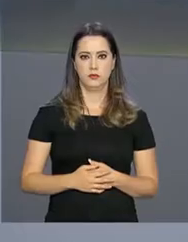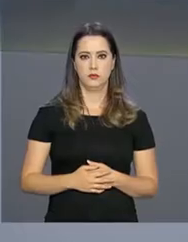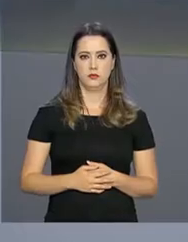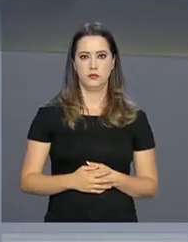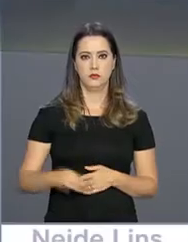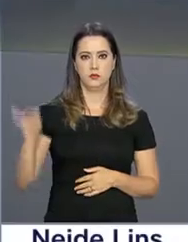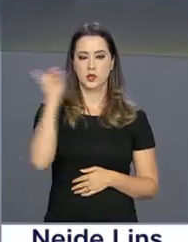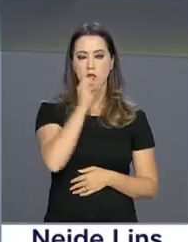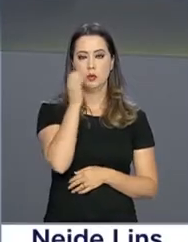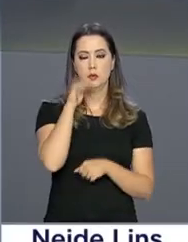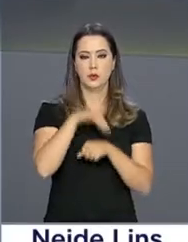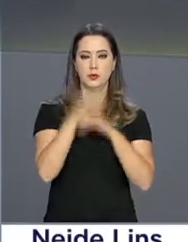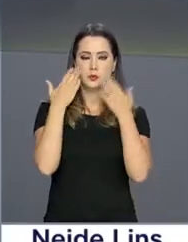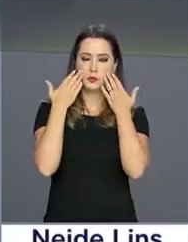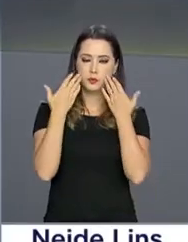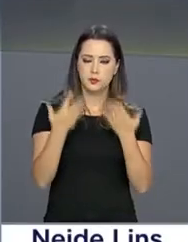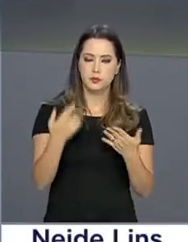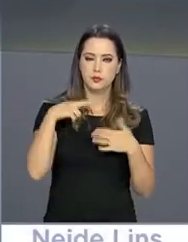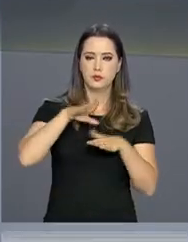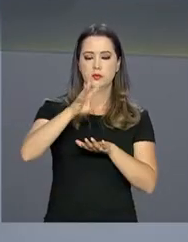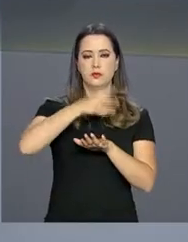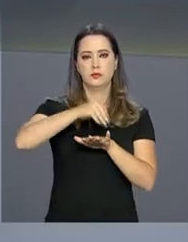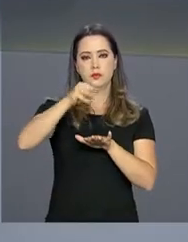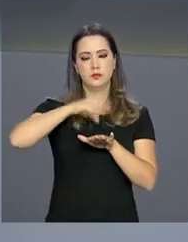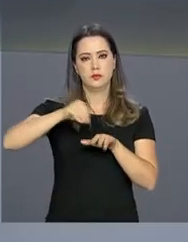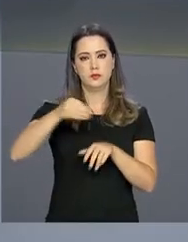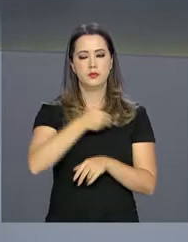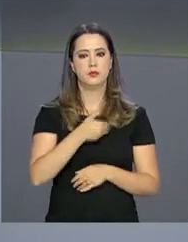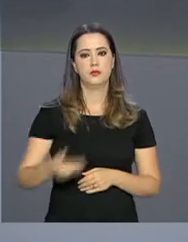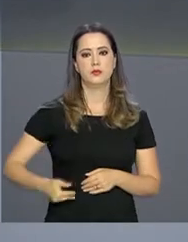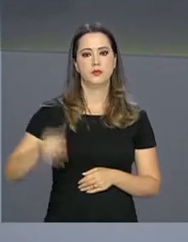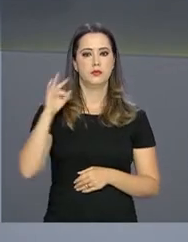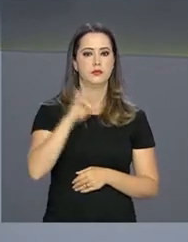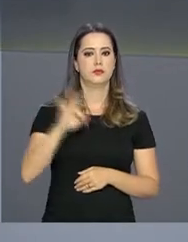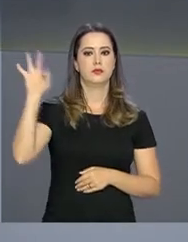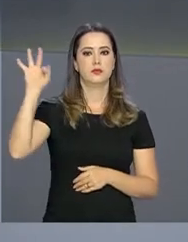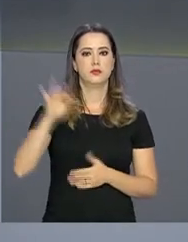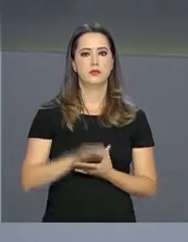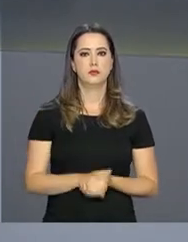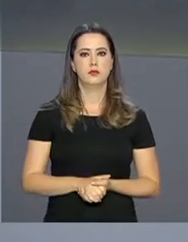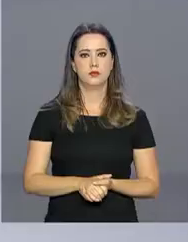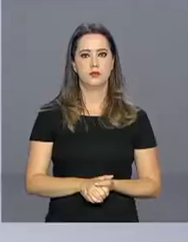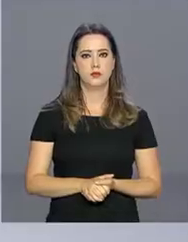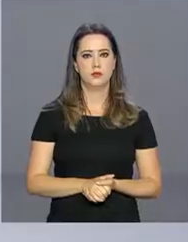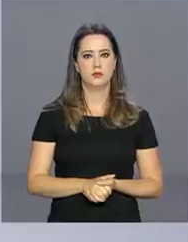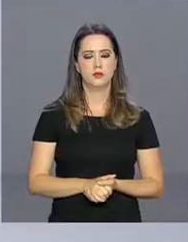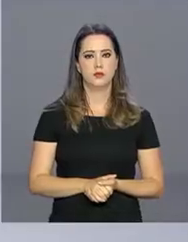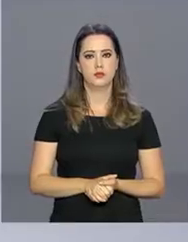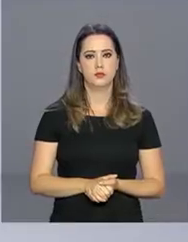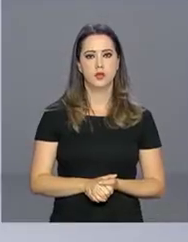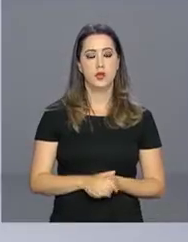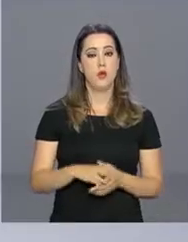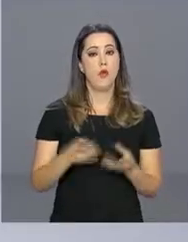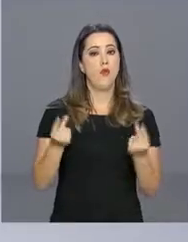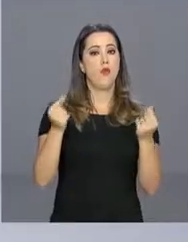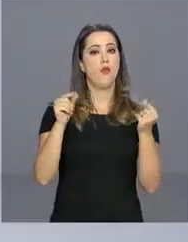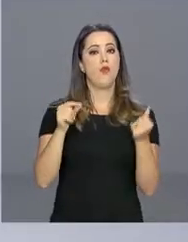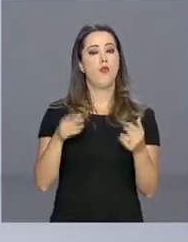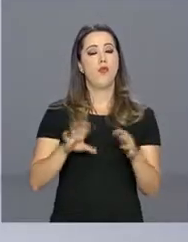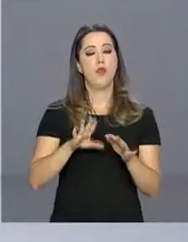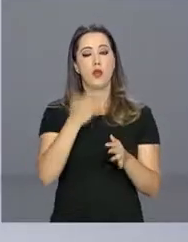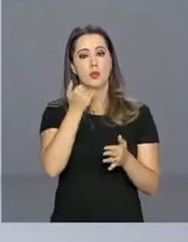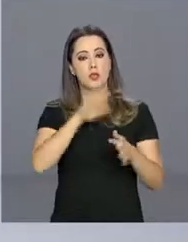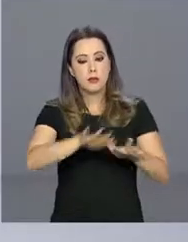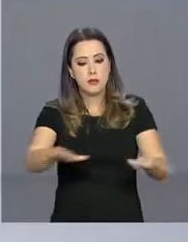Olá, boa noite. Começa agora o repórter NBR com as notícias do governo federal. O preço da cesta